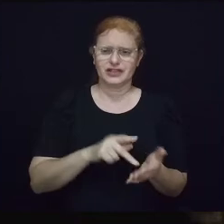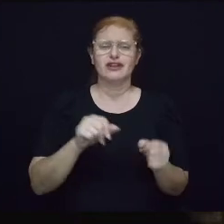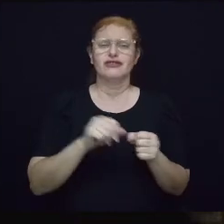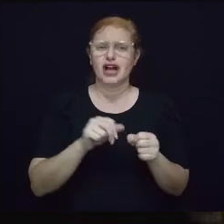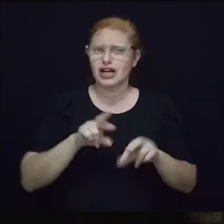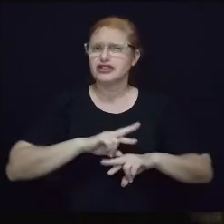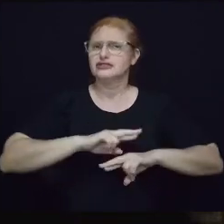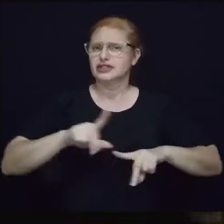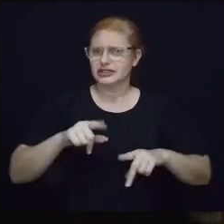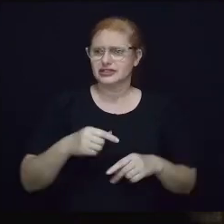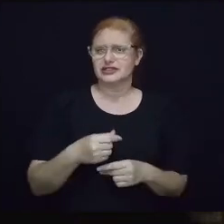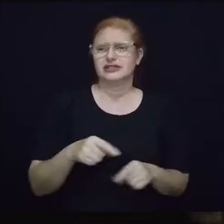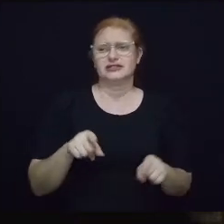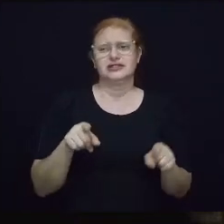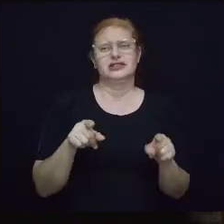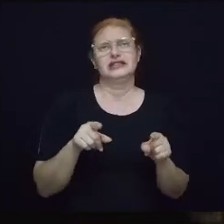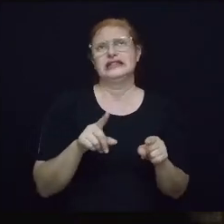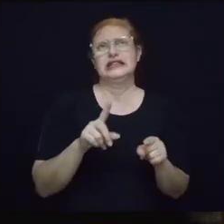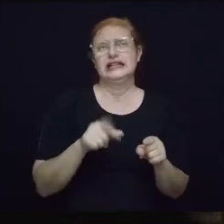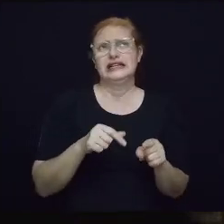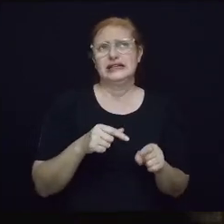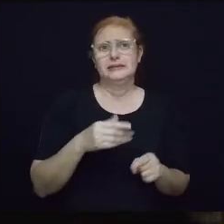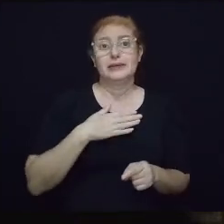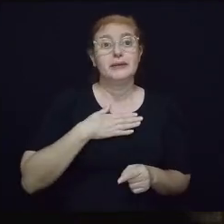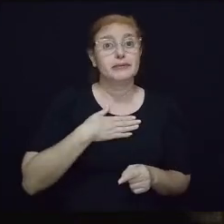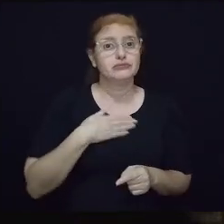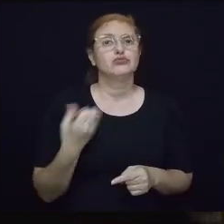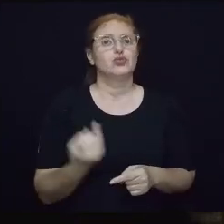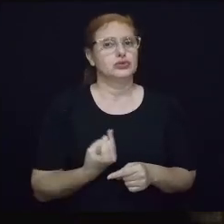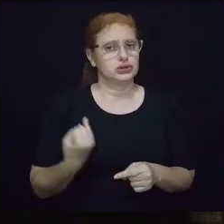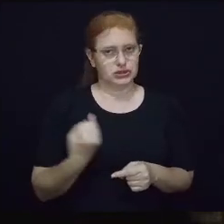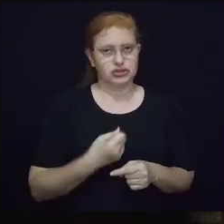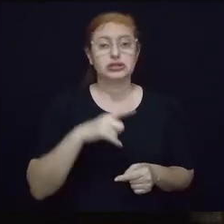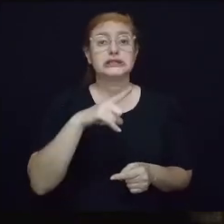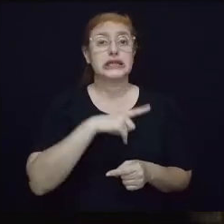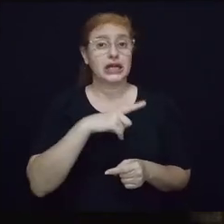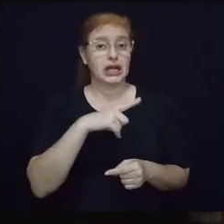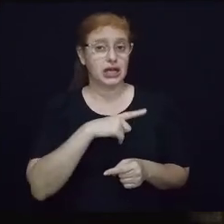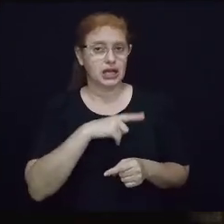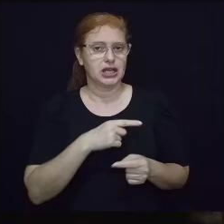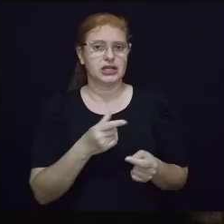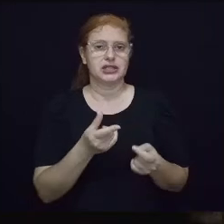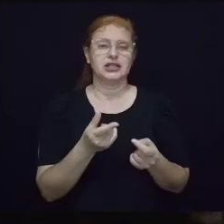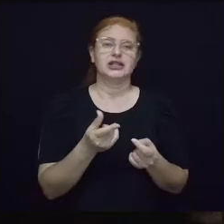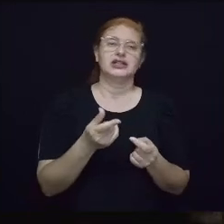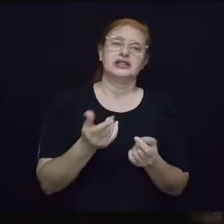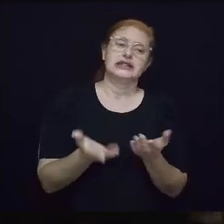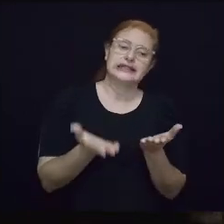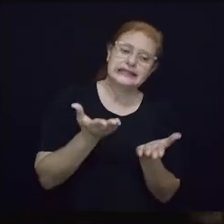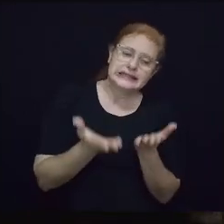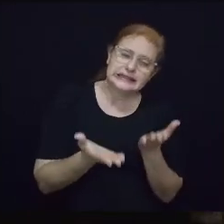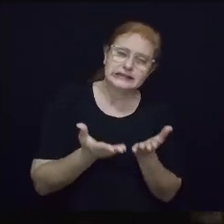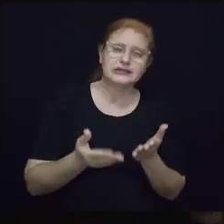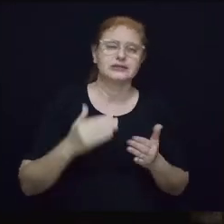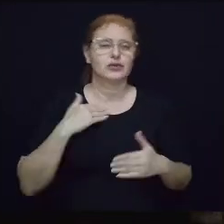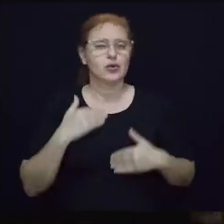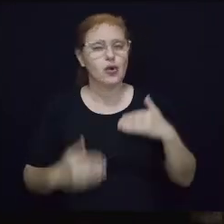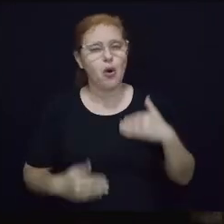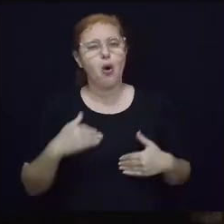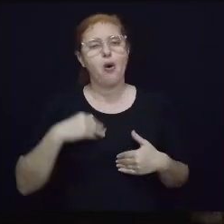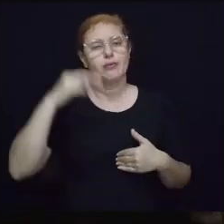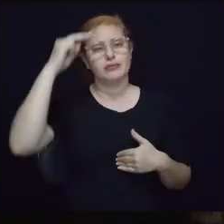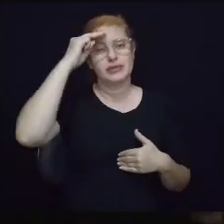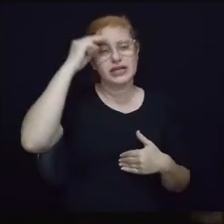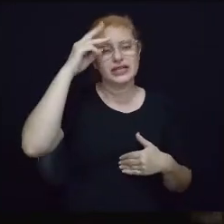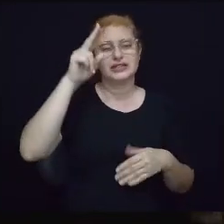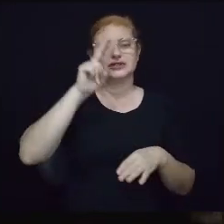muita diferença. Isso também é uma coisa que me é muito importante, assim, de ter esse equilíbrio do corpo com a mente, de cuidar